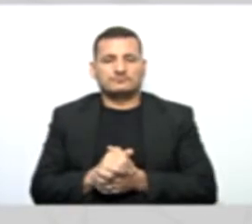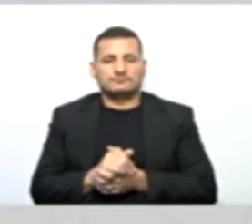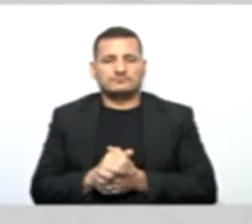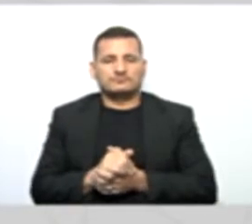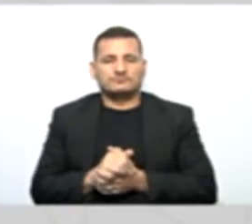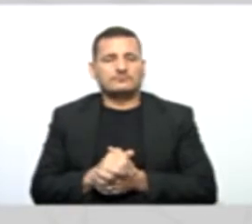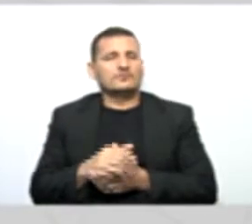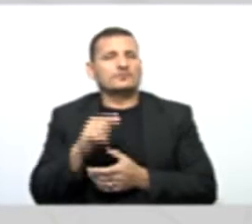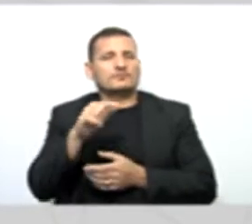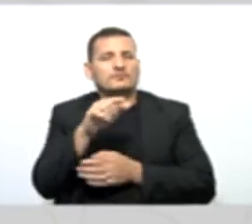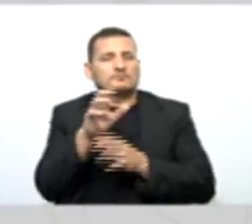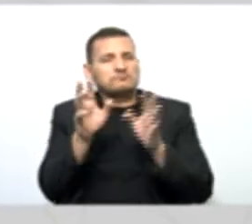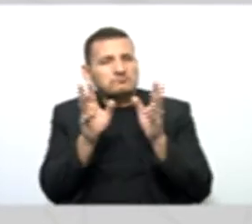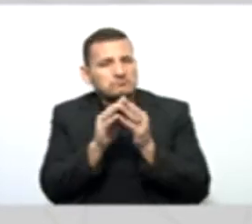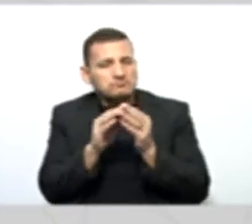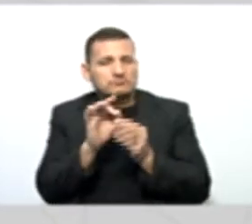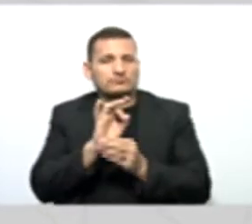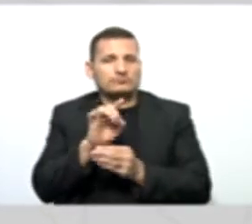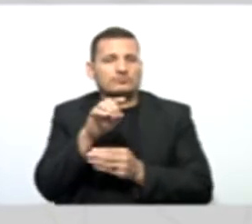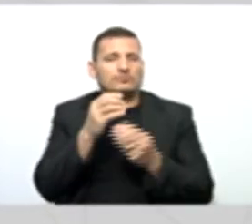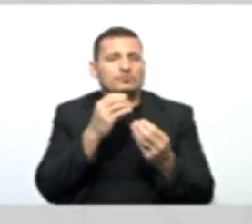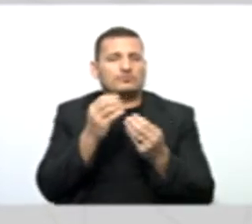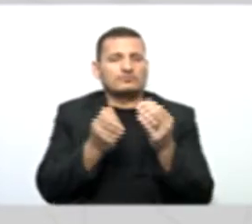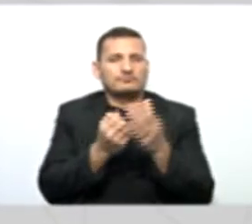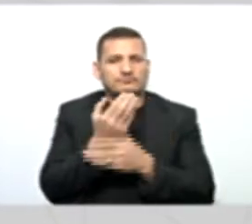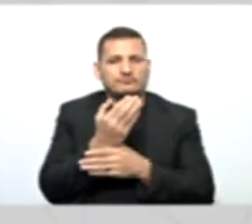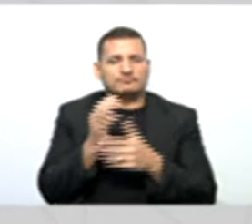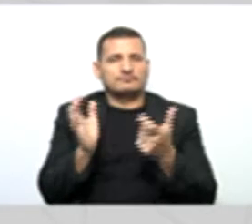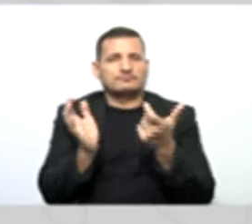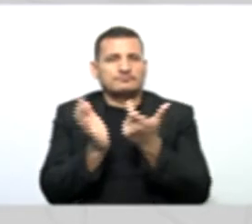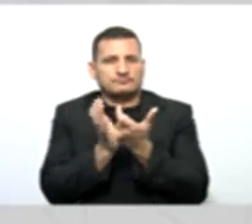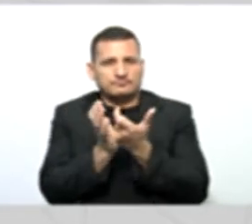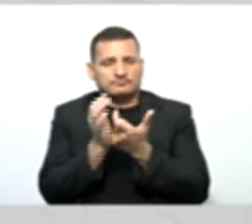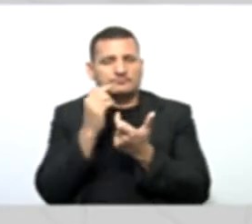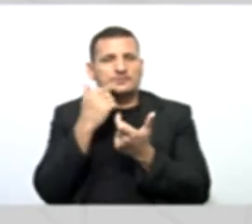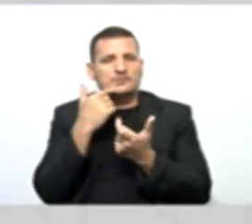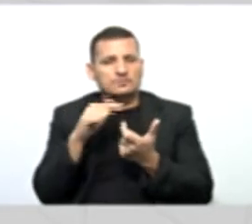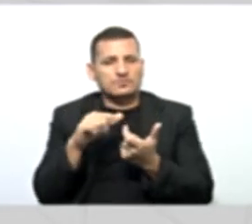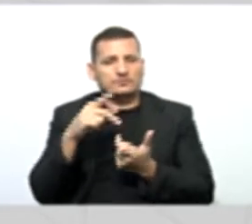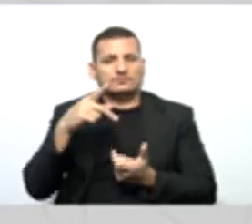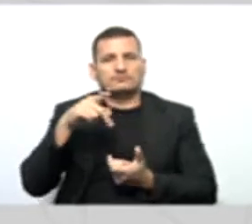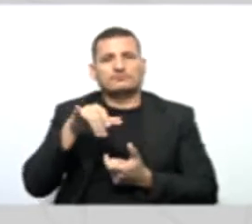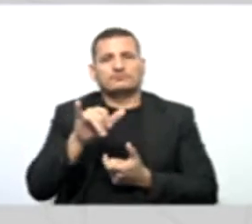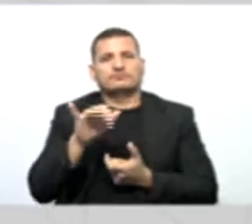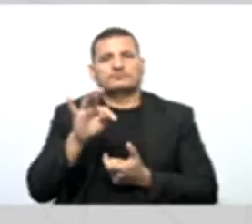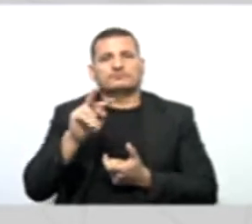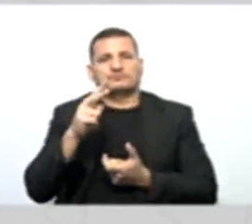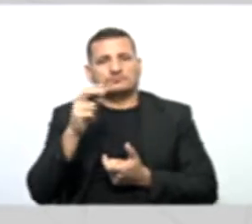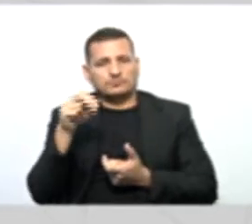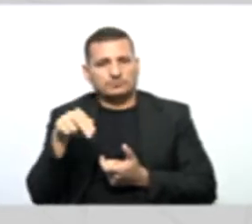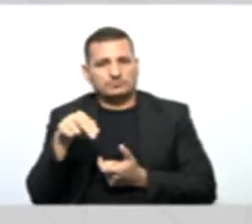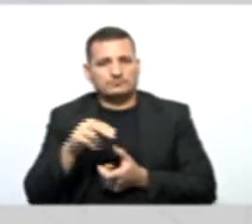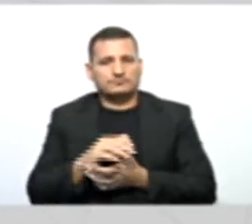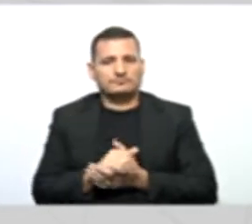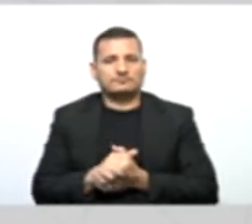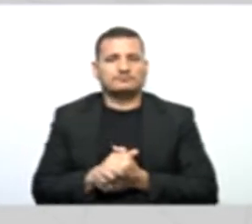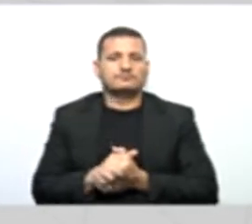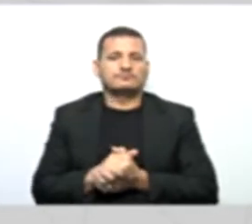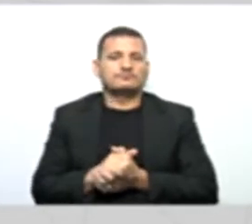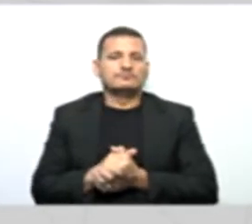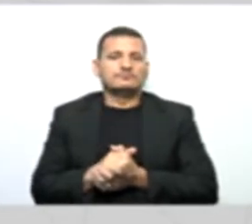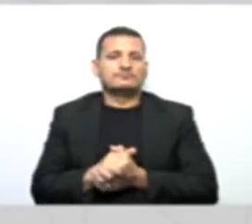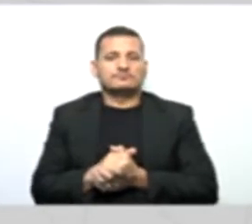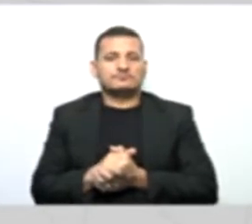bem breve sobre uma classe criada na linguagem de programação Python. Ok? Vamos seguir